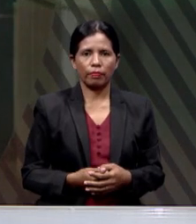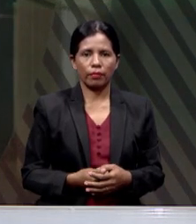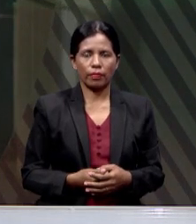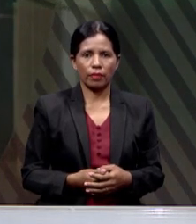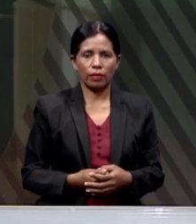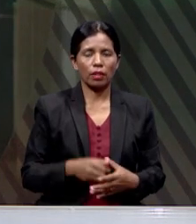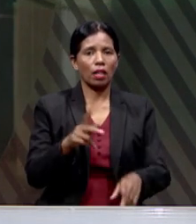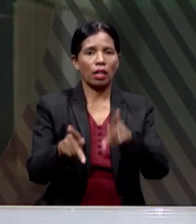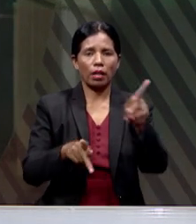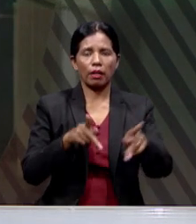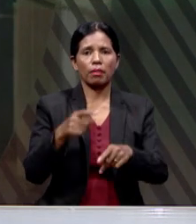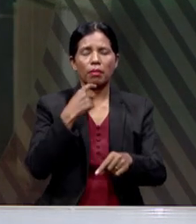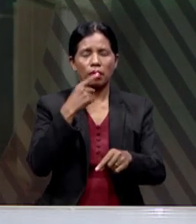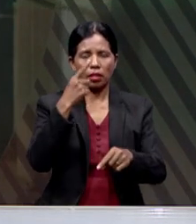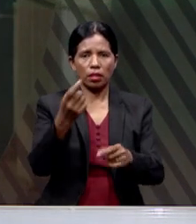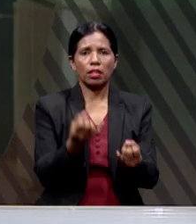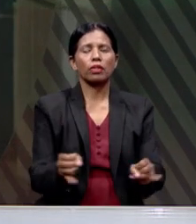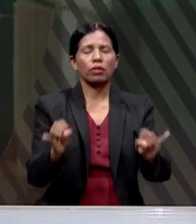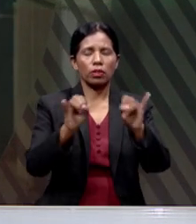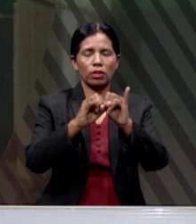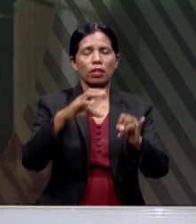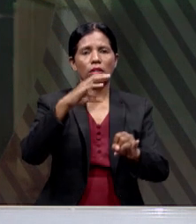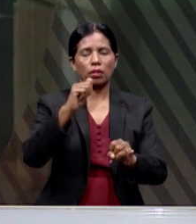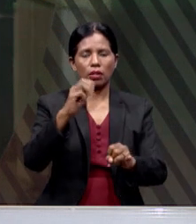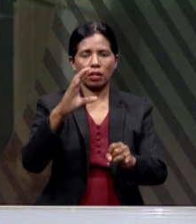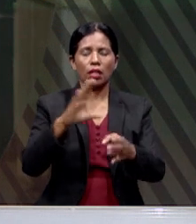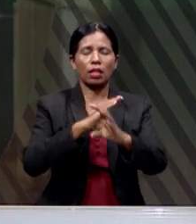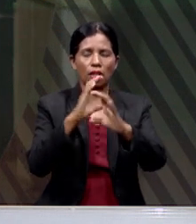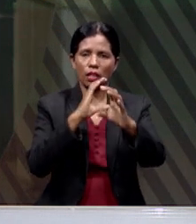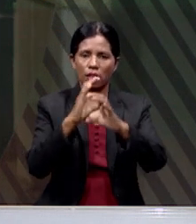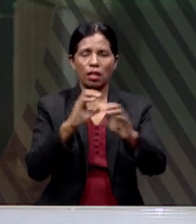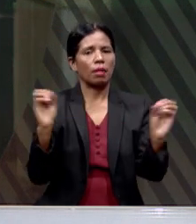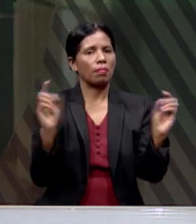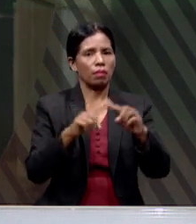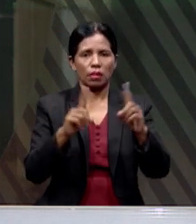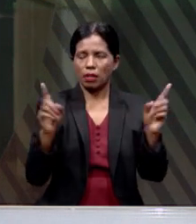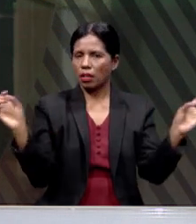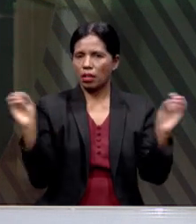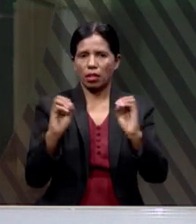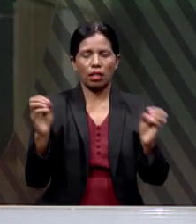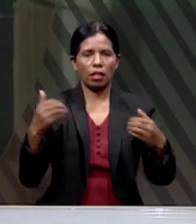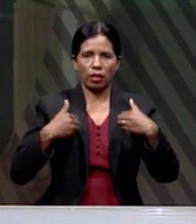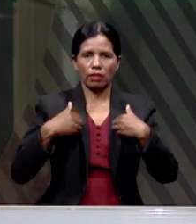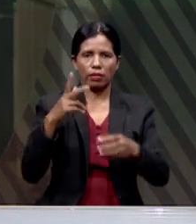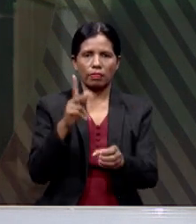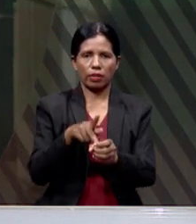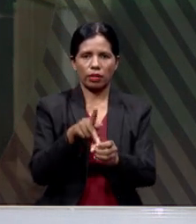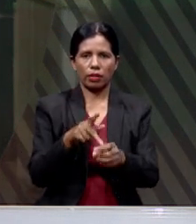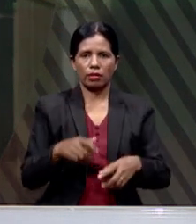Sociedade Civil considera a instituição que a caneta careta luxo uma bela ilha combustível.